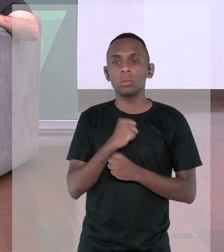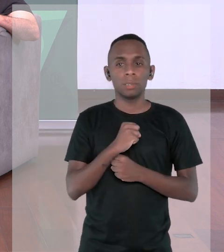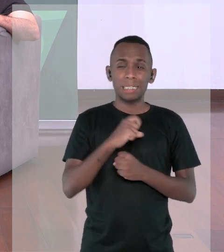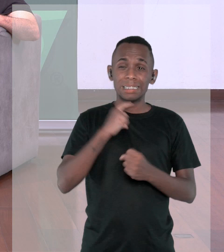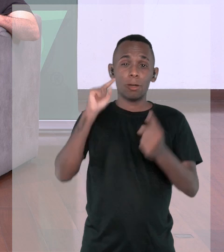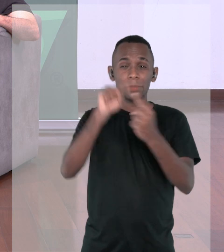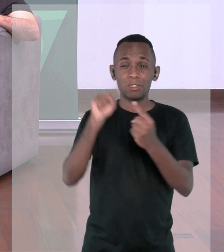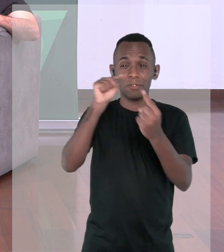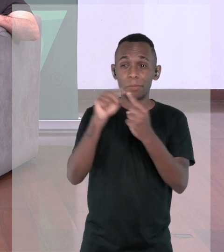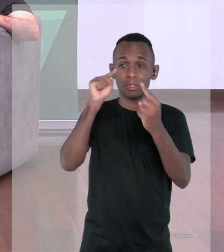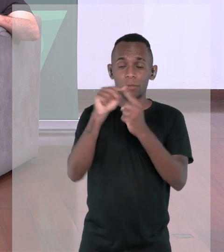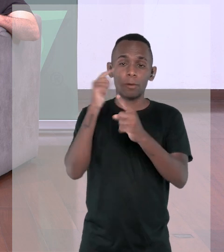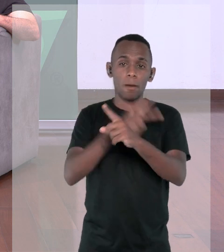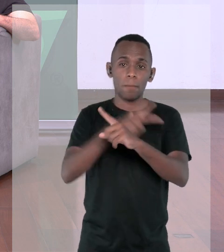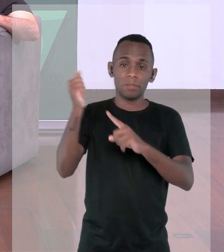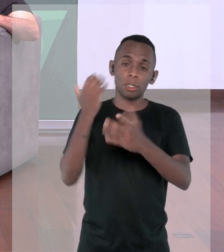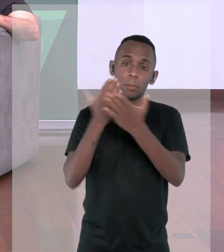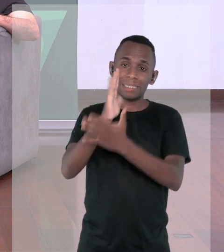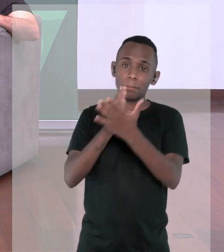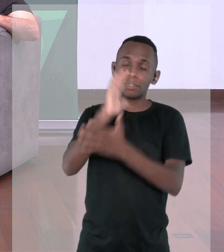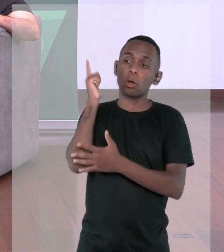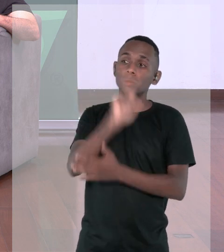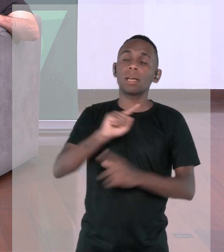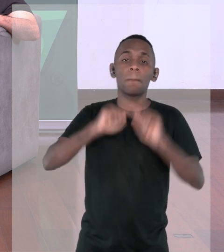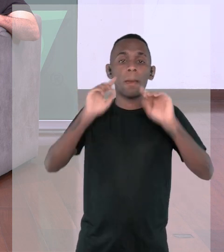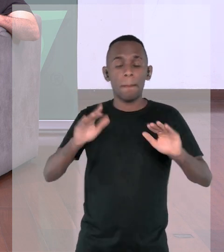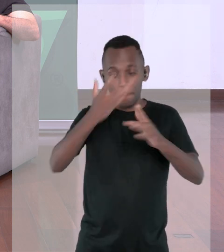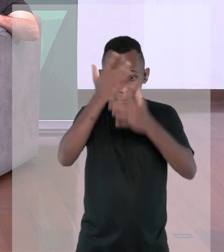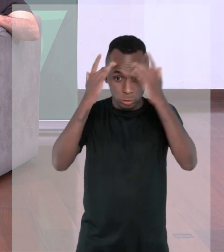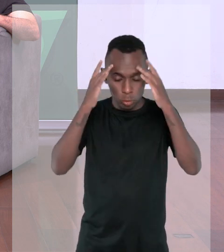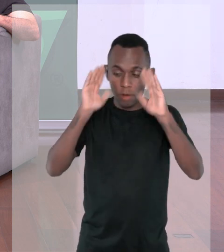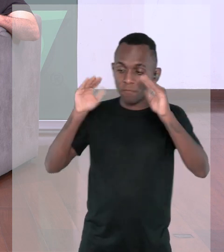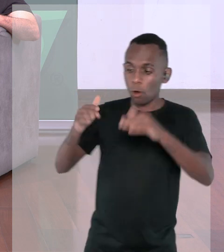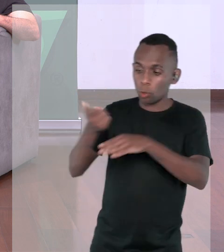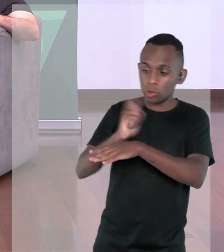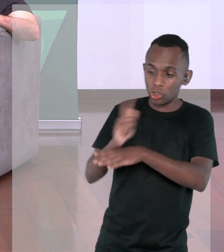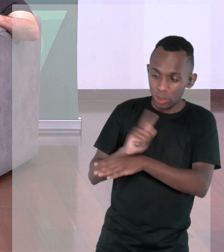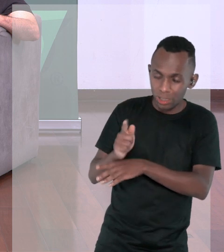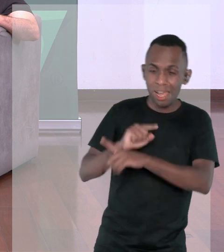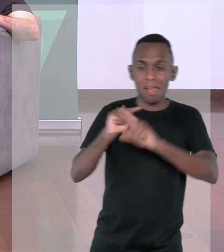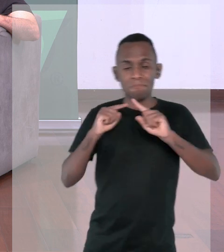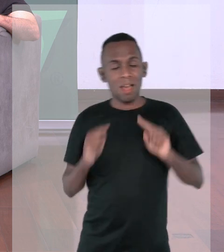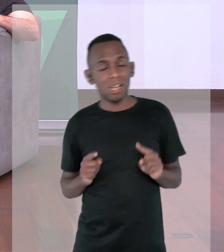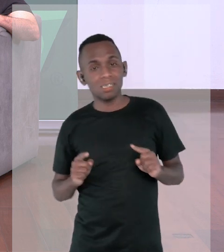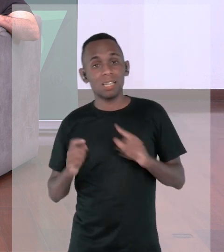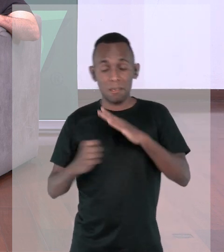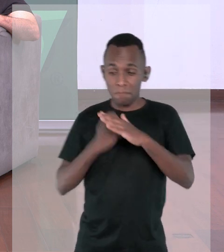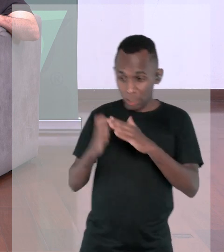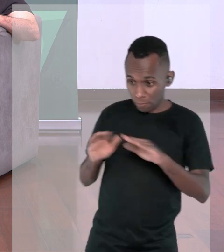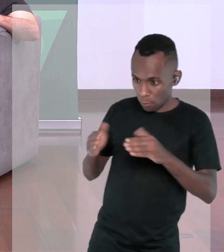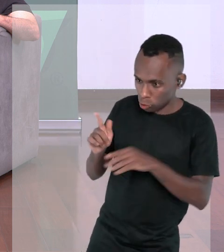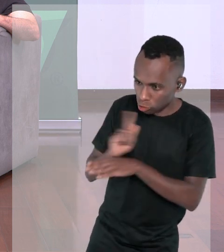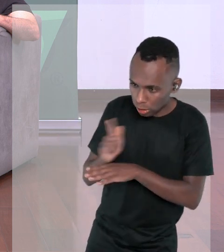tanta meta agressiva para bater que as pessoas estão focadas na gestão e estão deixando as empresas estão